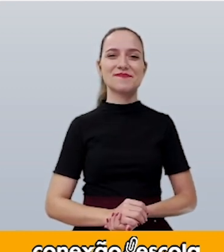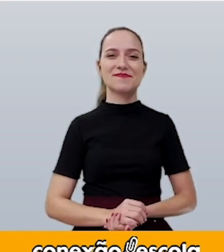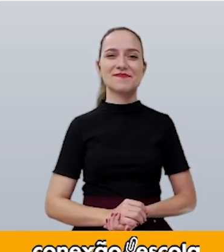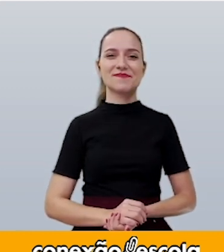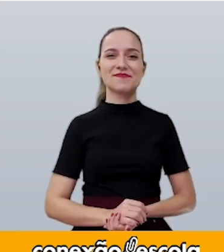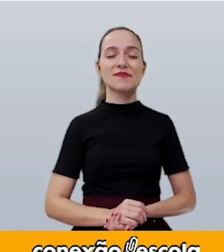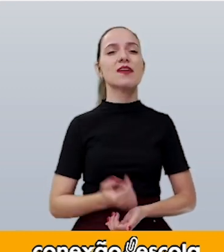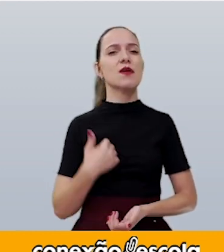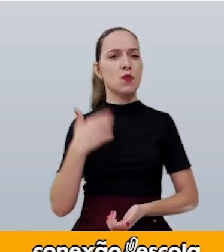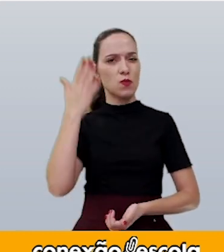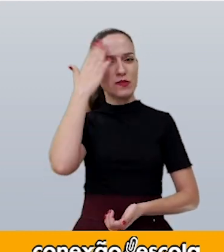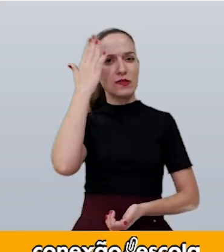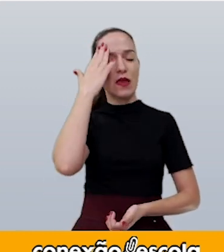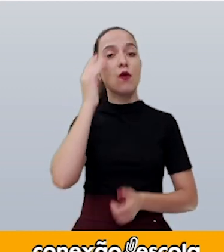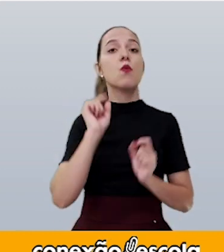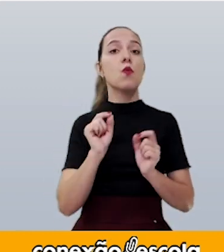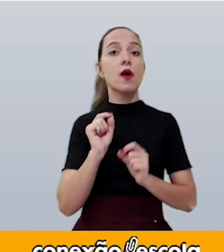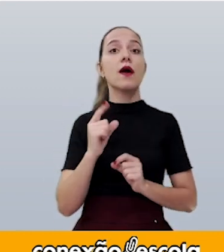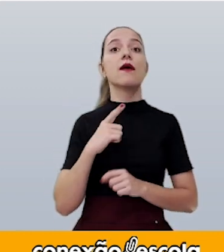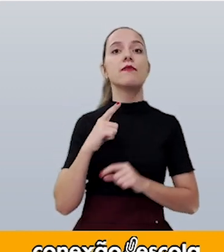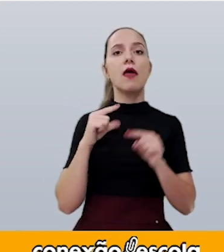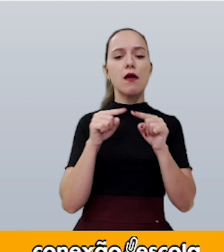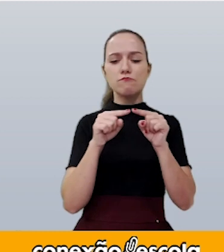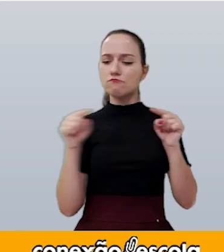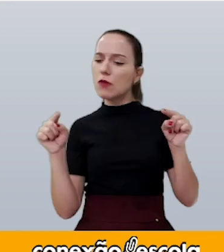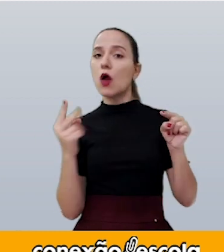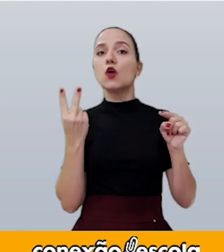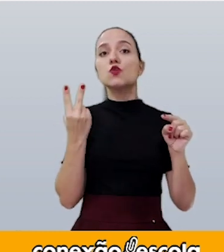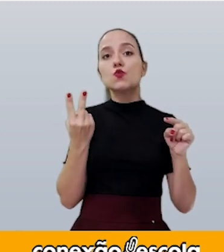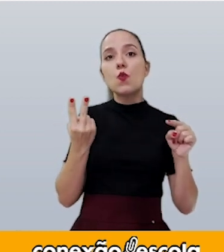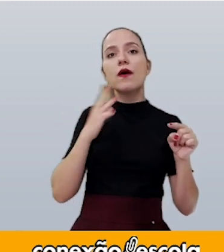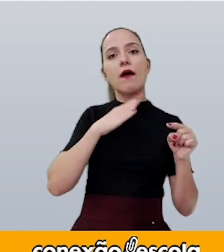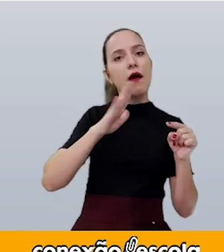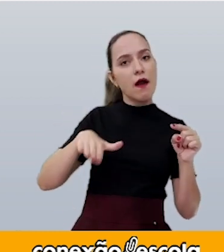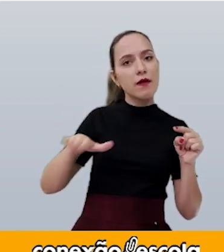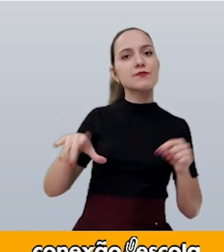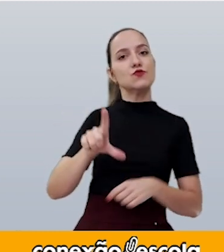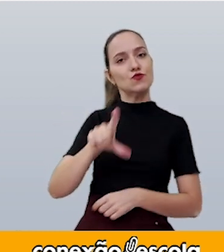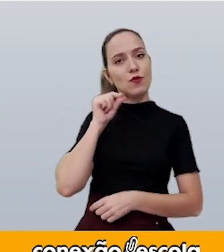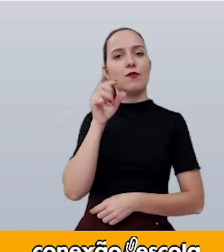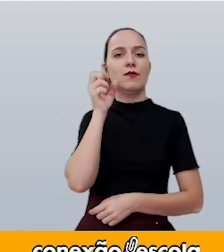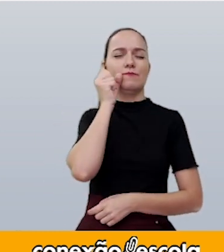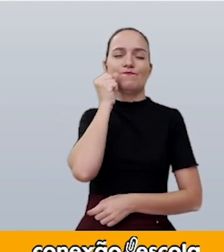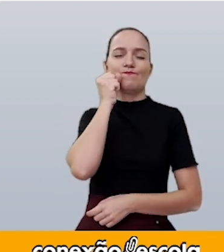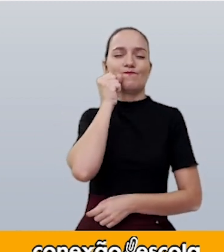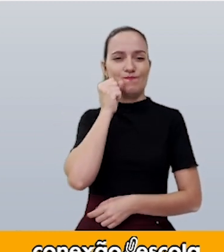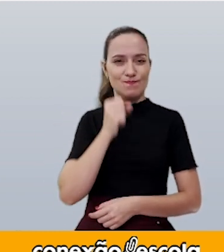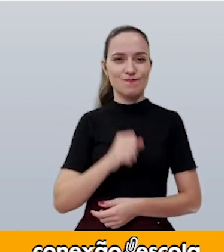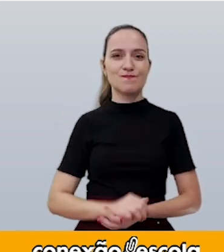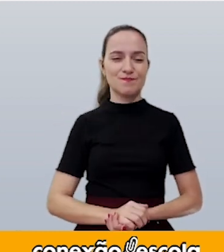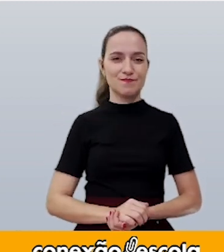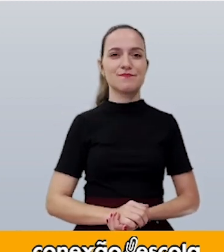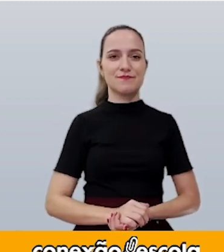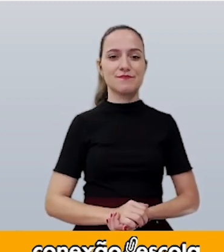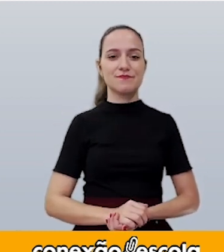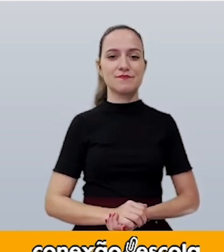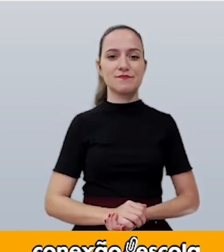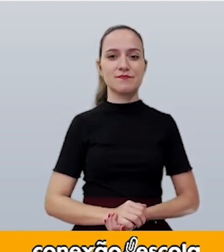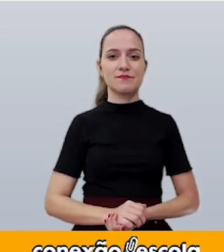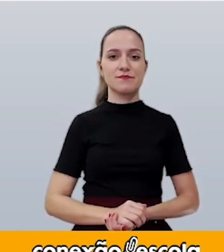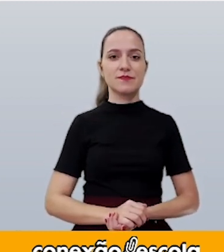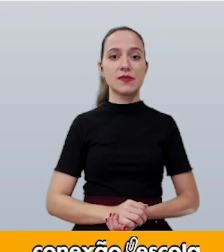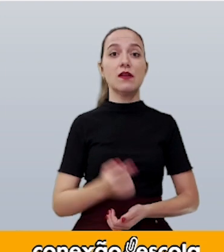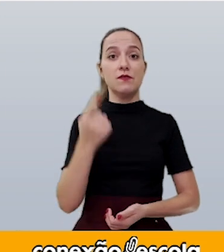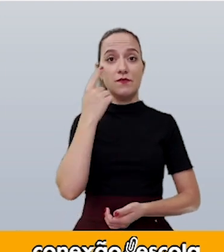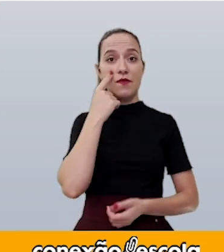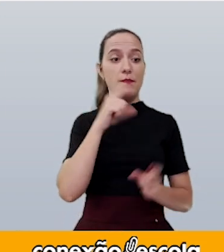Eu sei que 2 crianças escolheram o sabor limão. Essa terceira barra